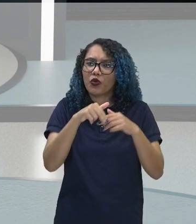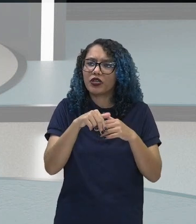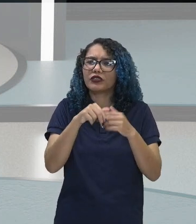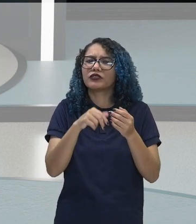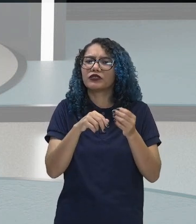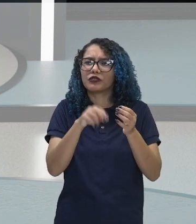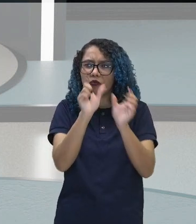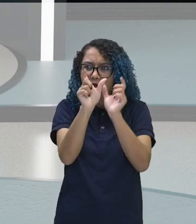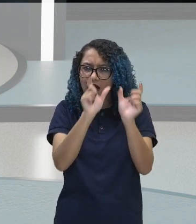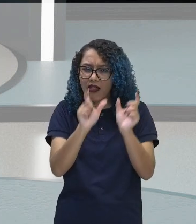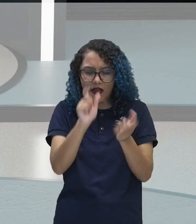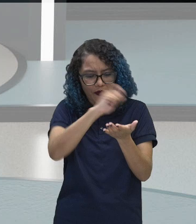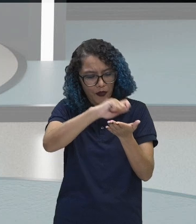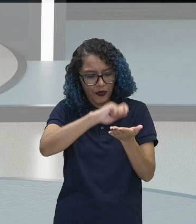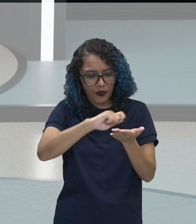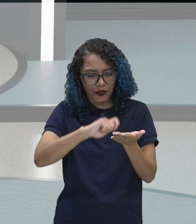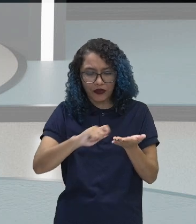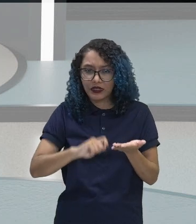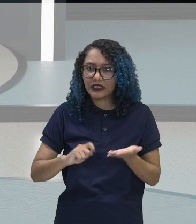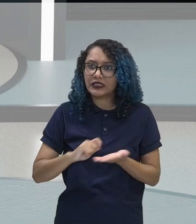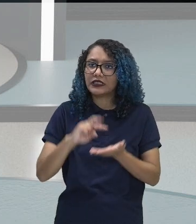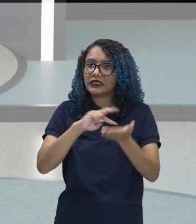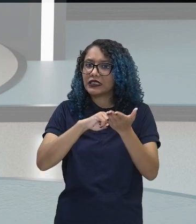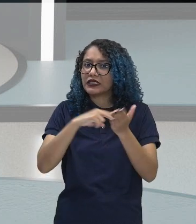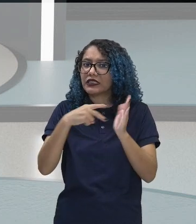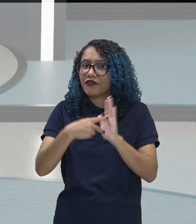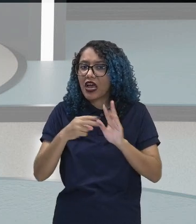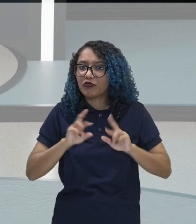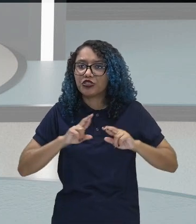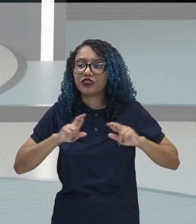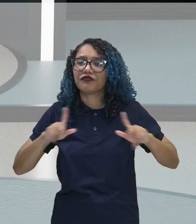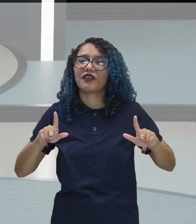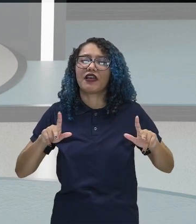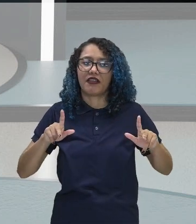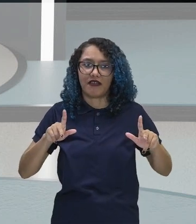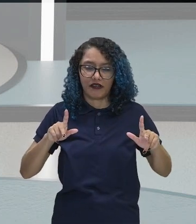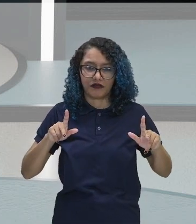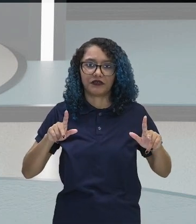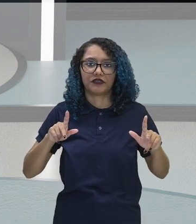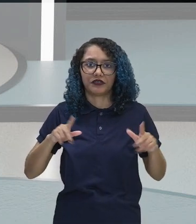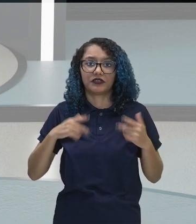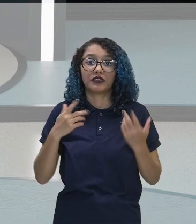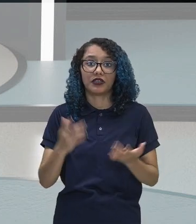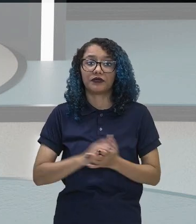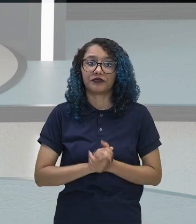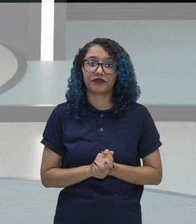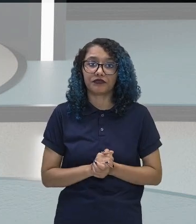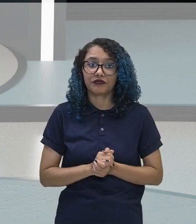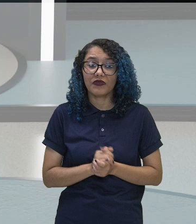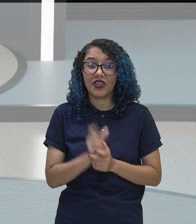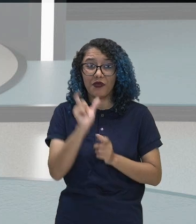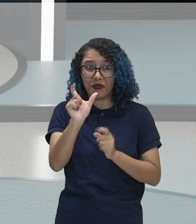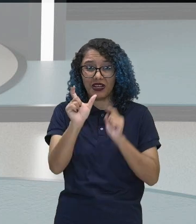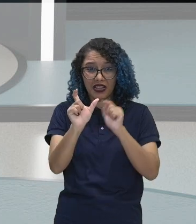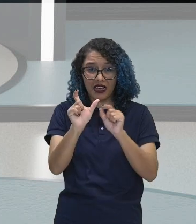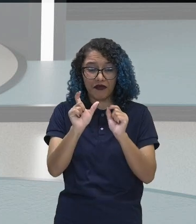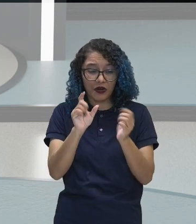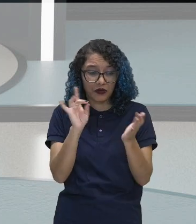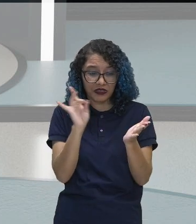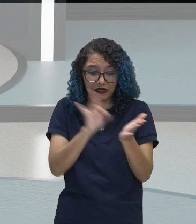um novo sentido às palavras. Então, essas palavras vão fugir daquele sentido